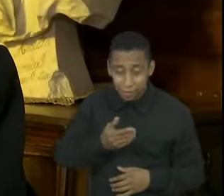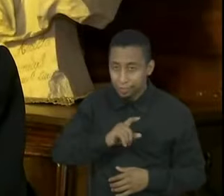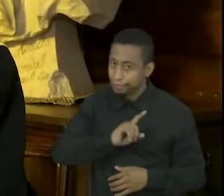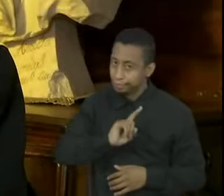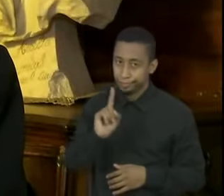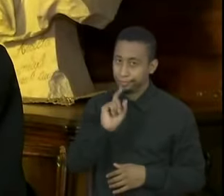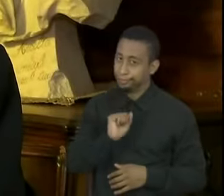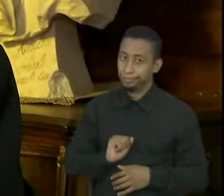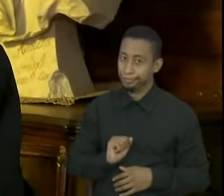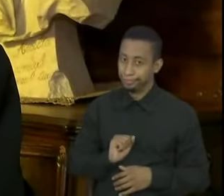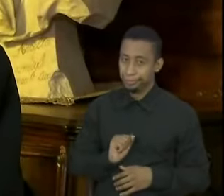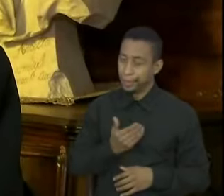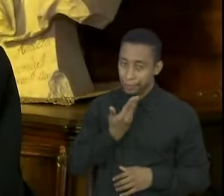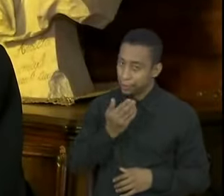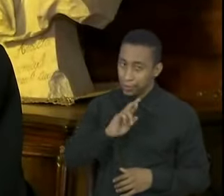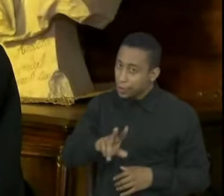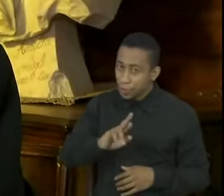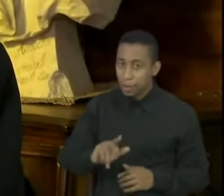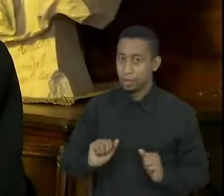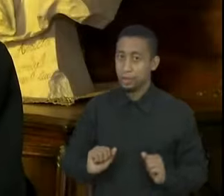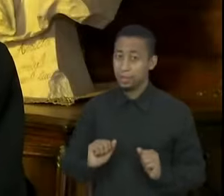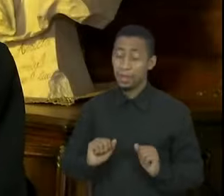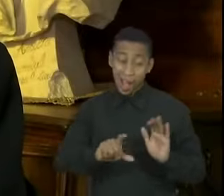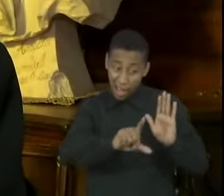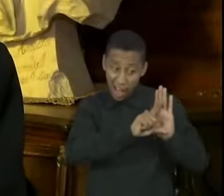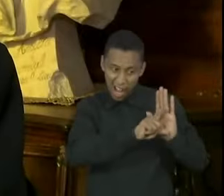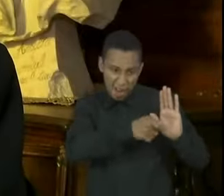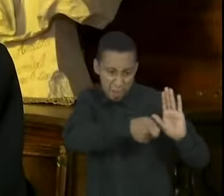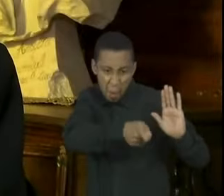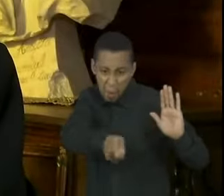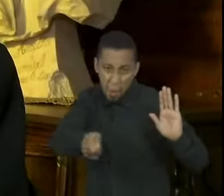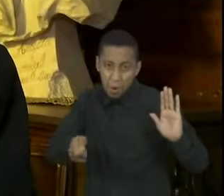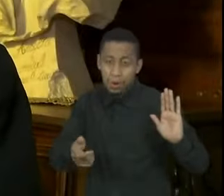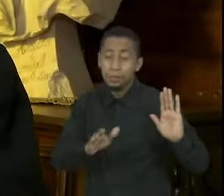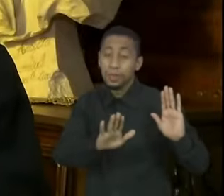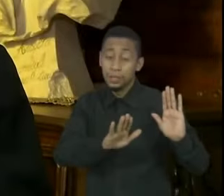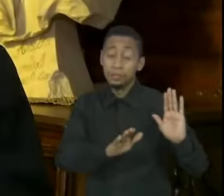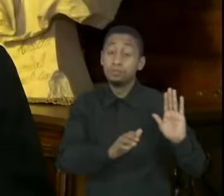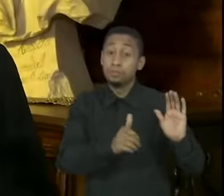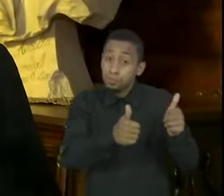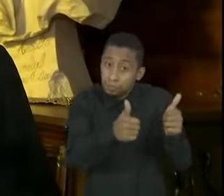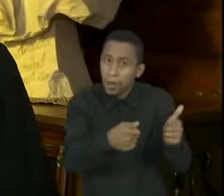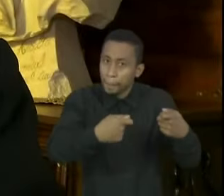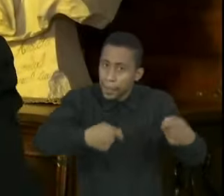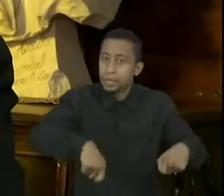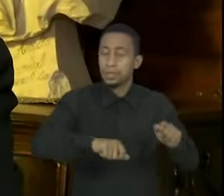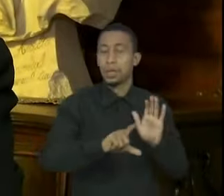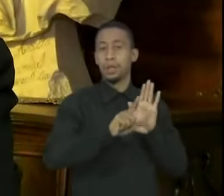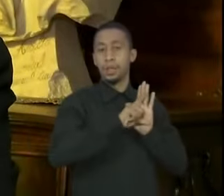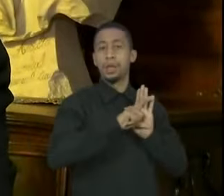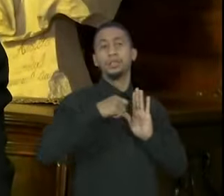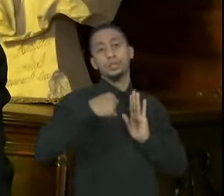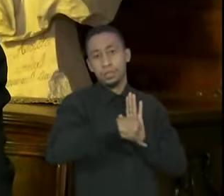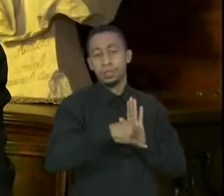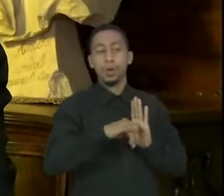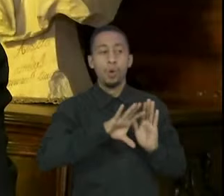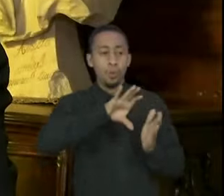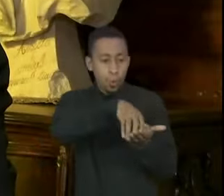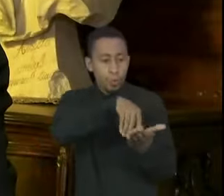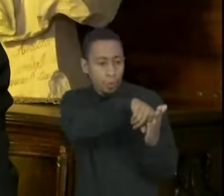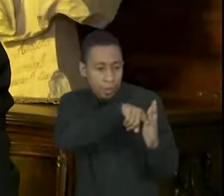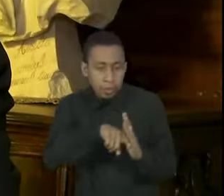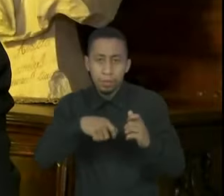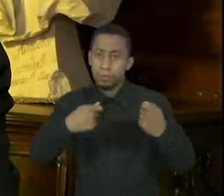não é coisa que se possa Pretender mediante leis embora as leis os mecanismos sejam necessários e nós devemos